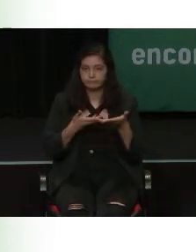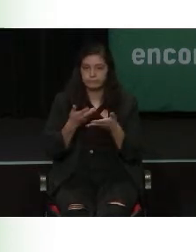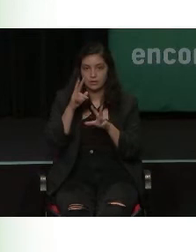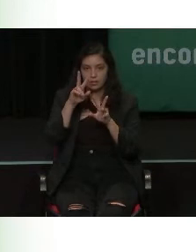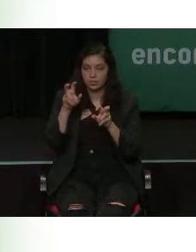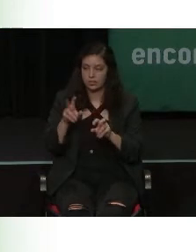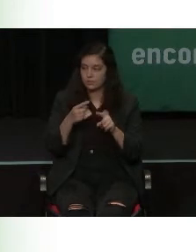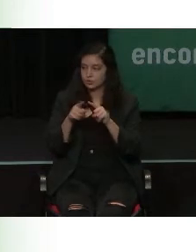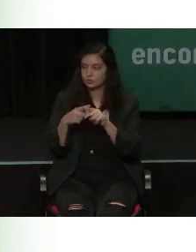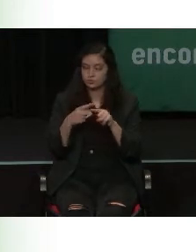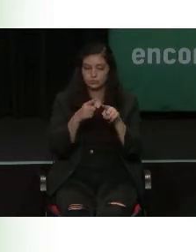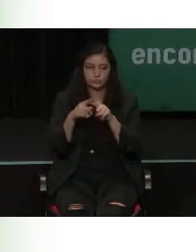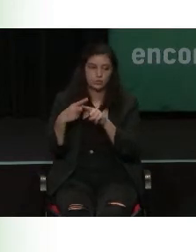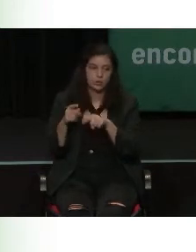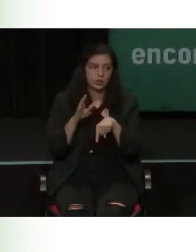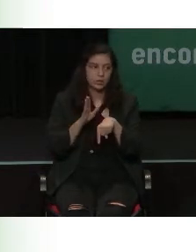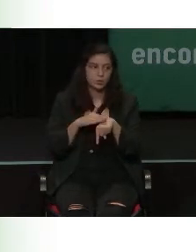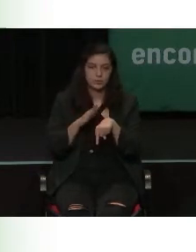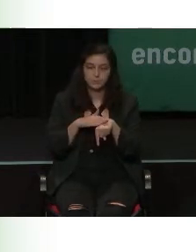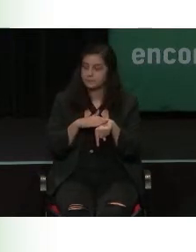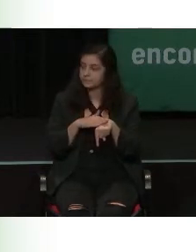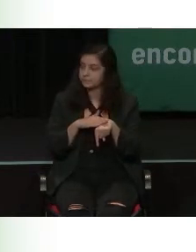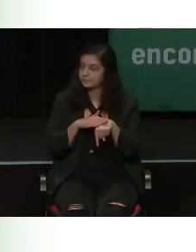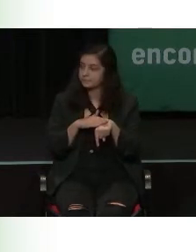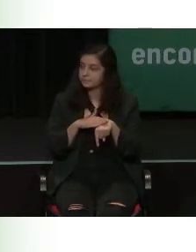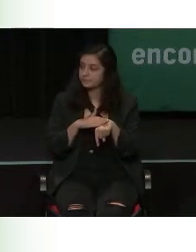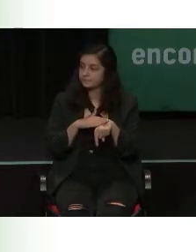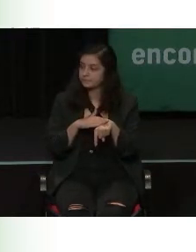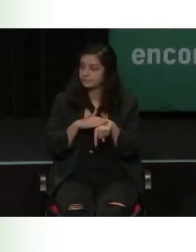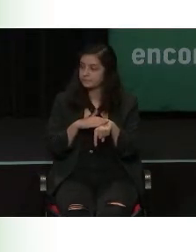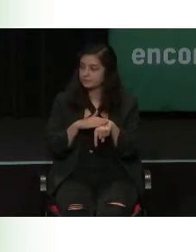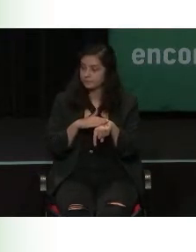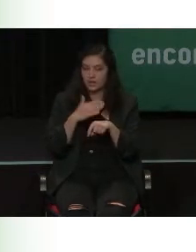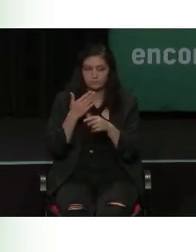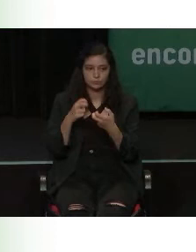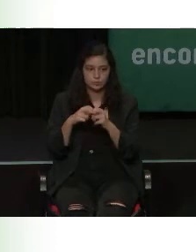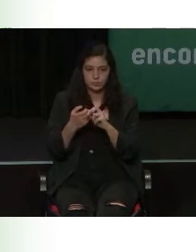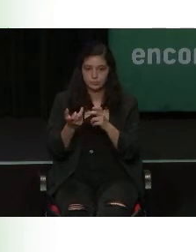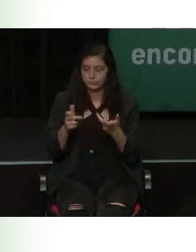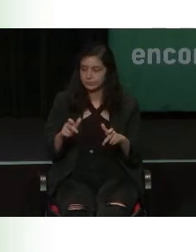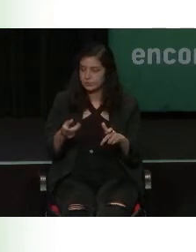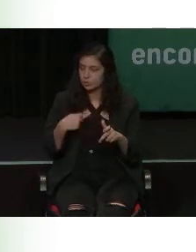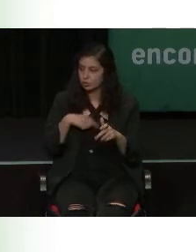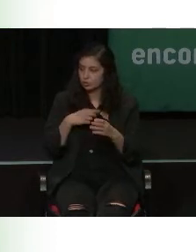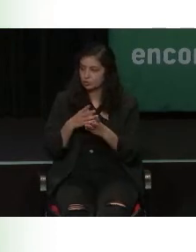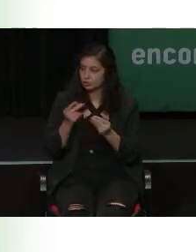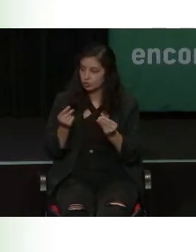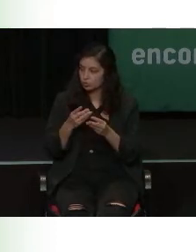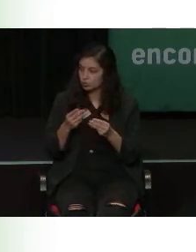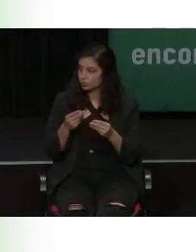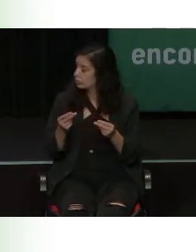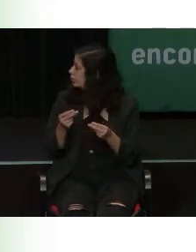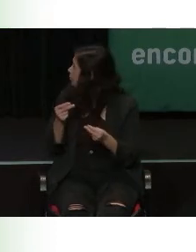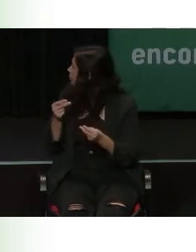multidisciplinar, porque nós enfrentamos, como iremos ver, alguns problemas e apresentamos algumas soluções que